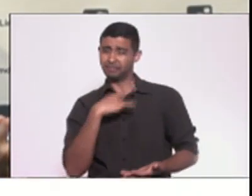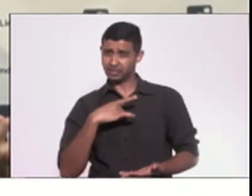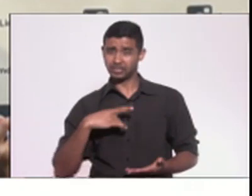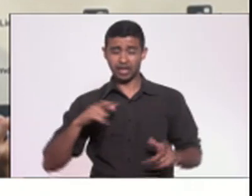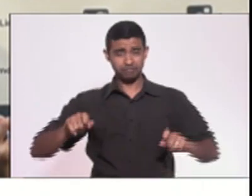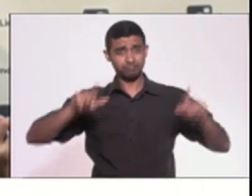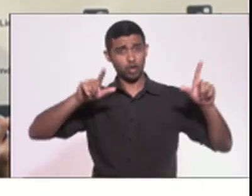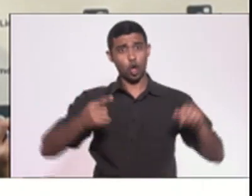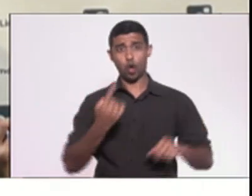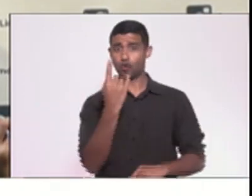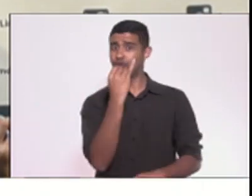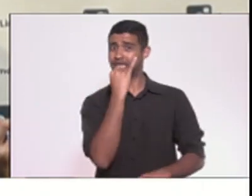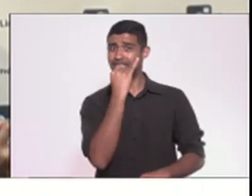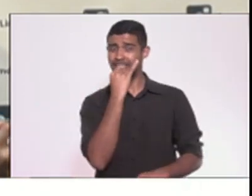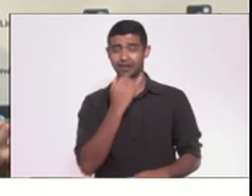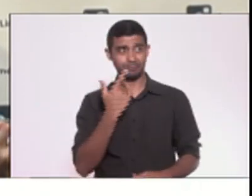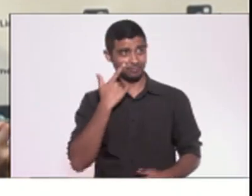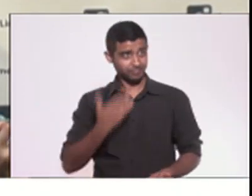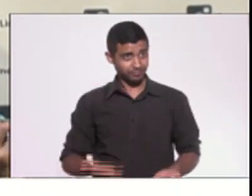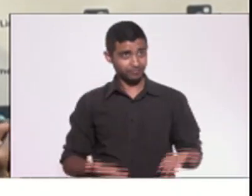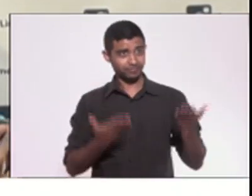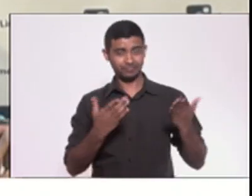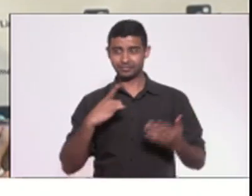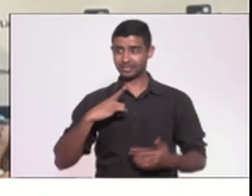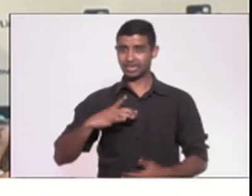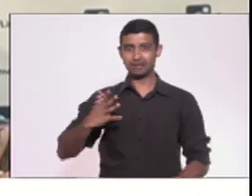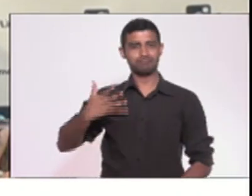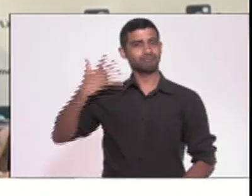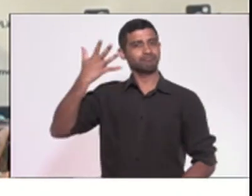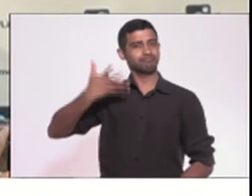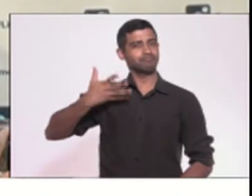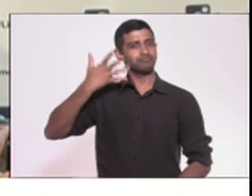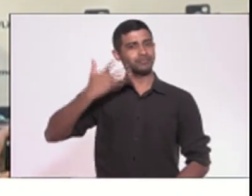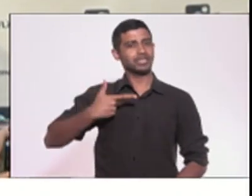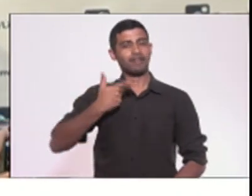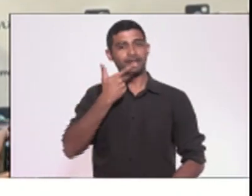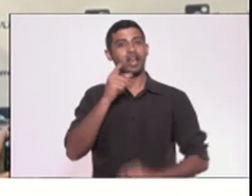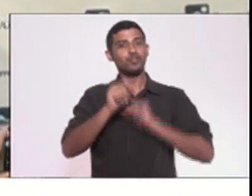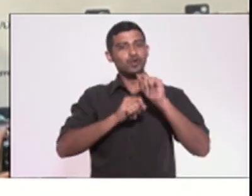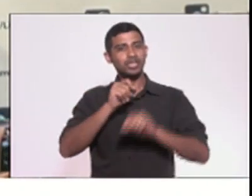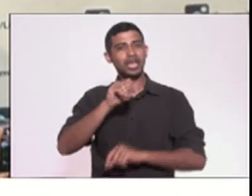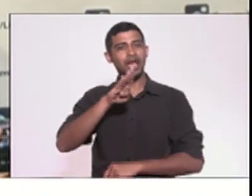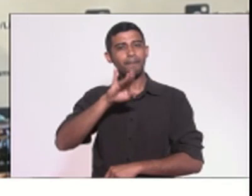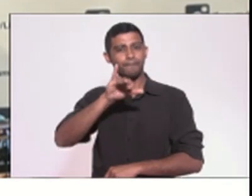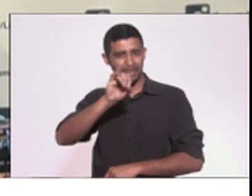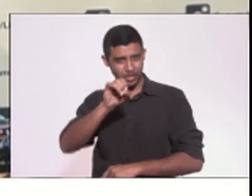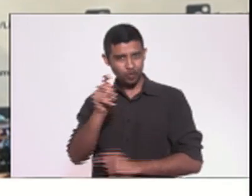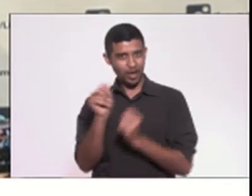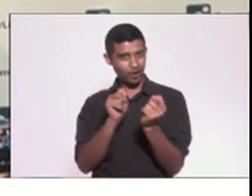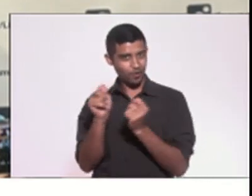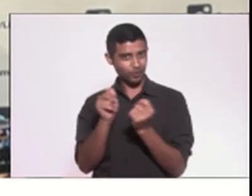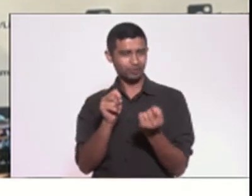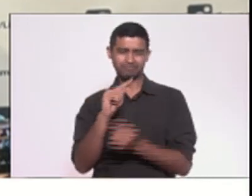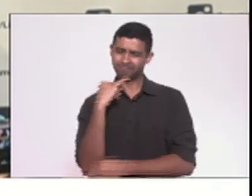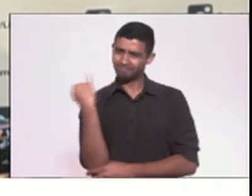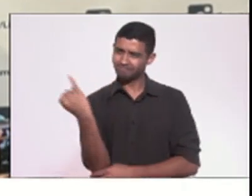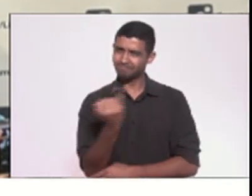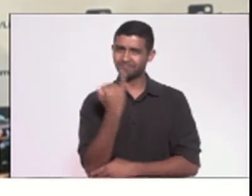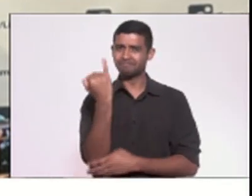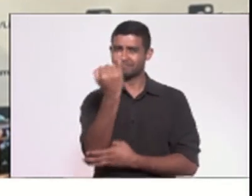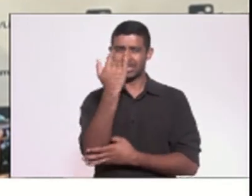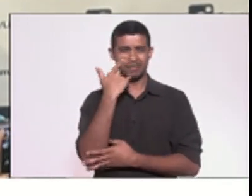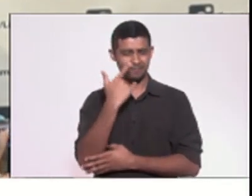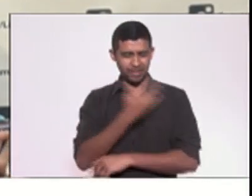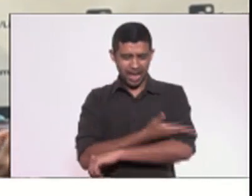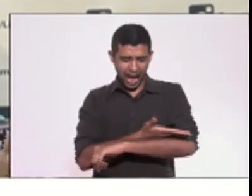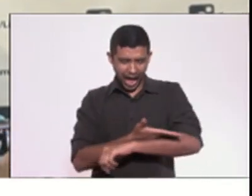E um dos exemplos a gente está ouvindo aqui nessas palestras, falando sobre essa bioeconomia, muito importante, nessa mudança, né,